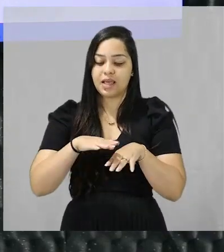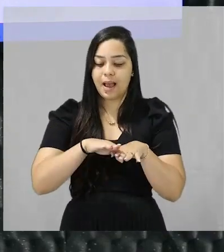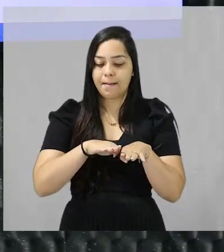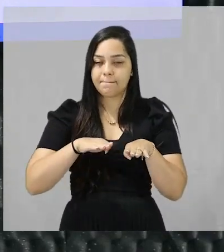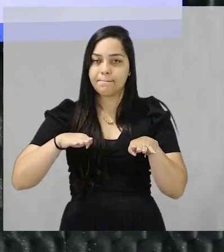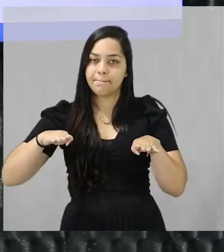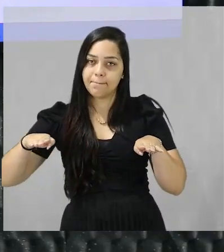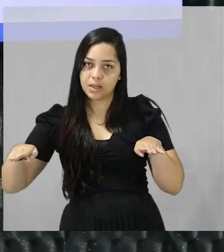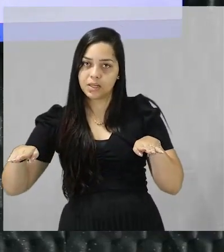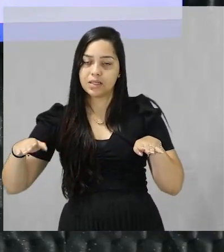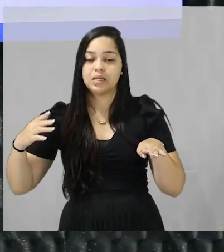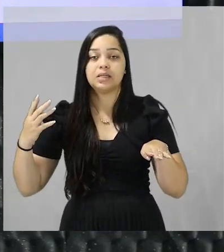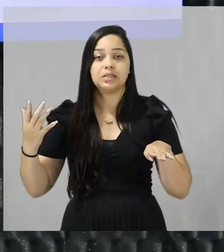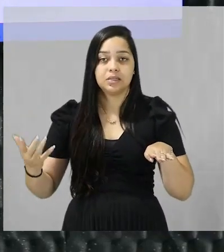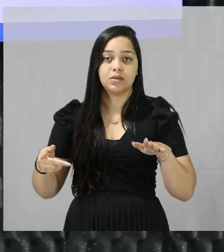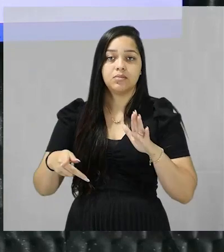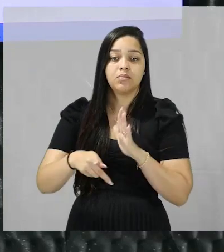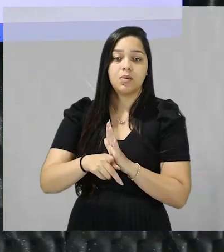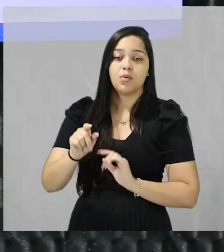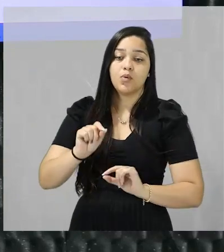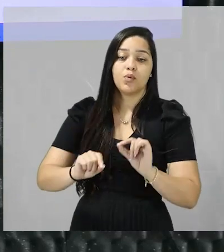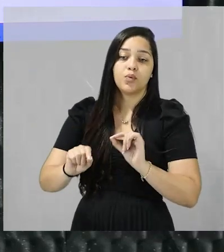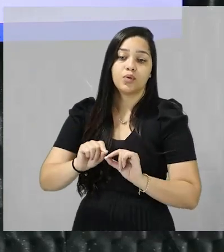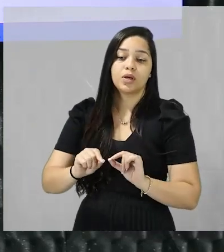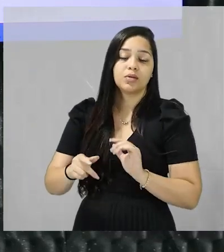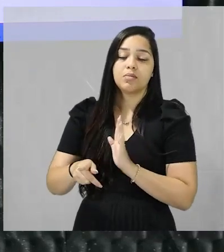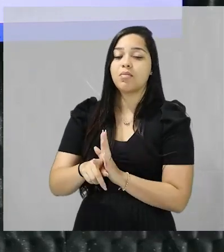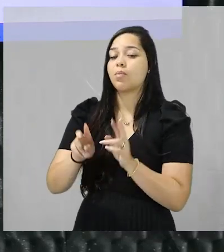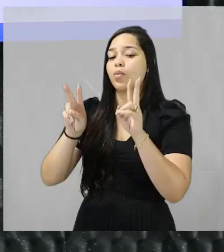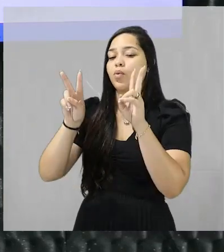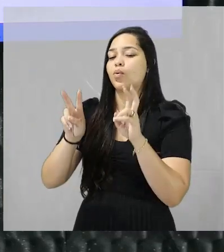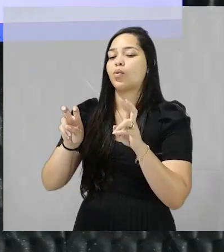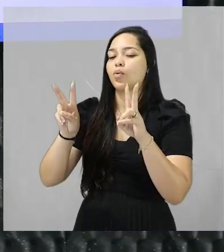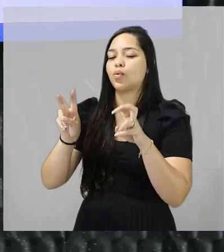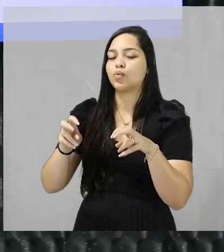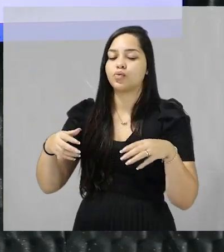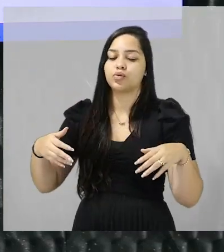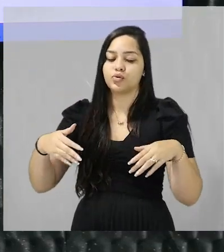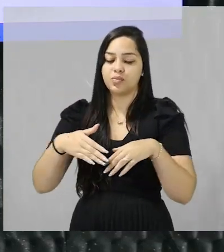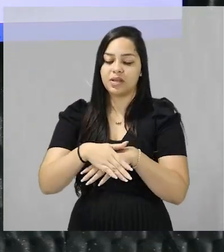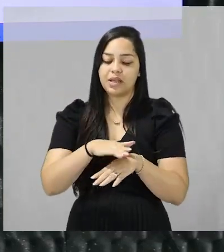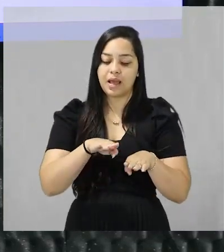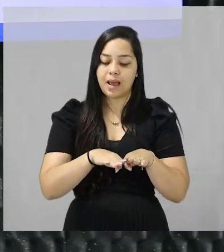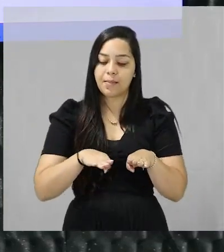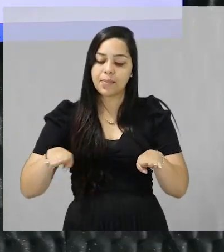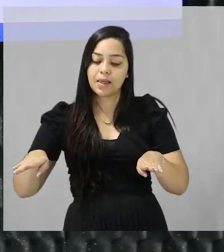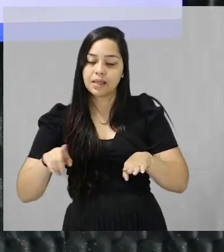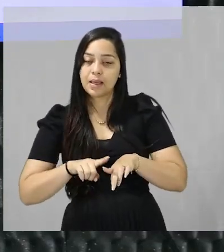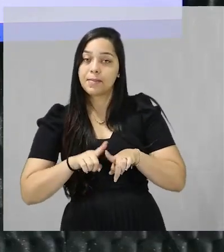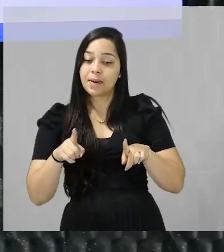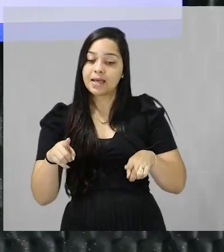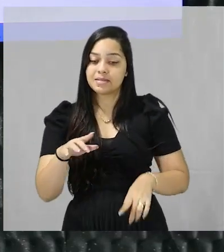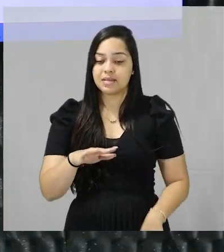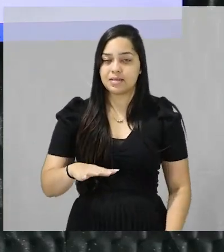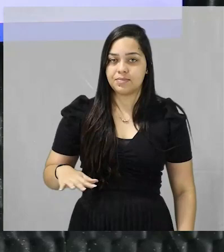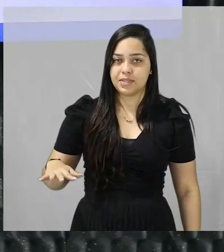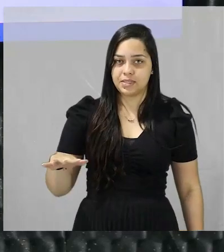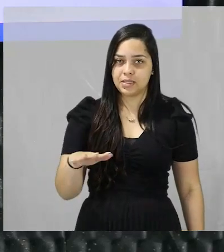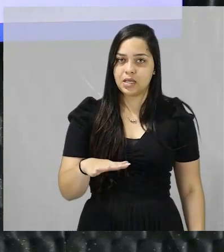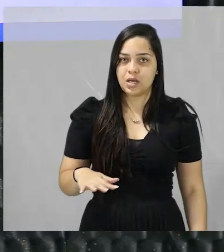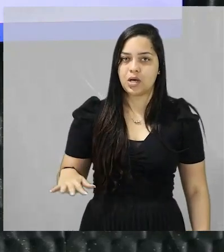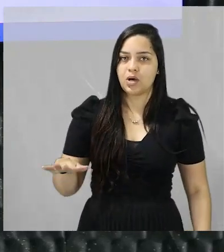Isomeria plana. Então, a questão, ela não está tratando de isomeria plana, e sim de isomeria